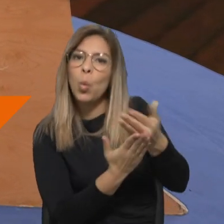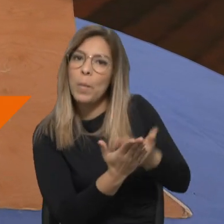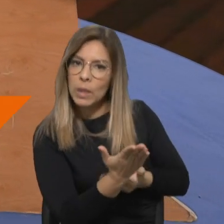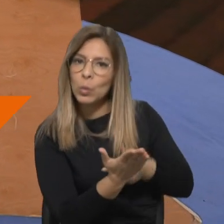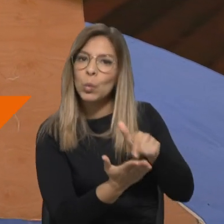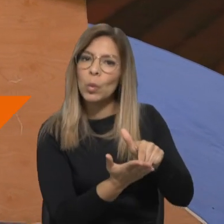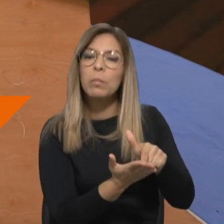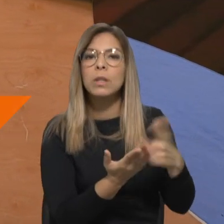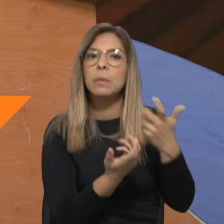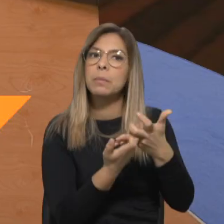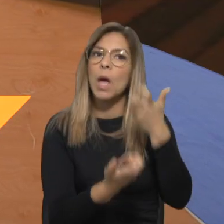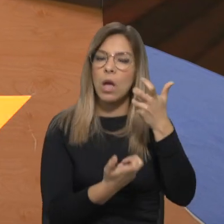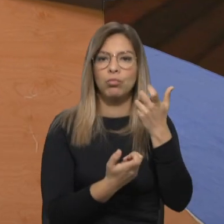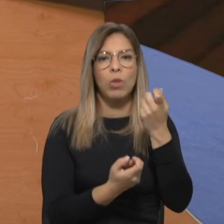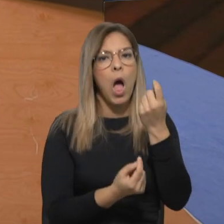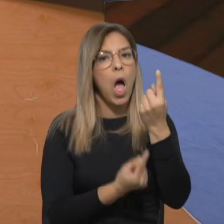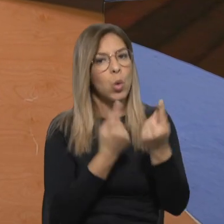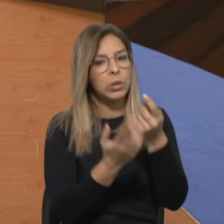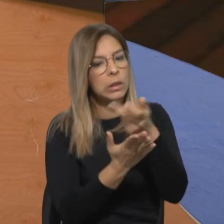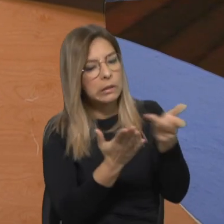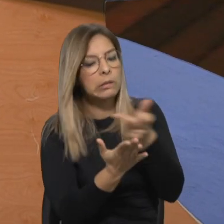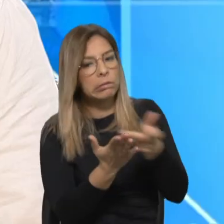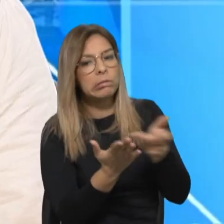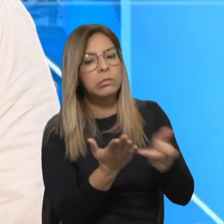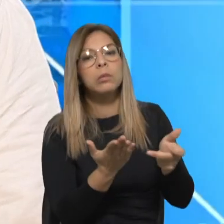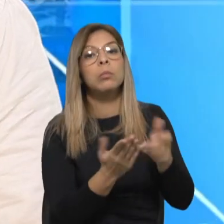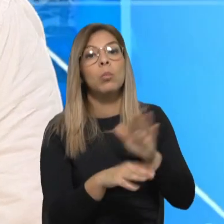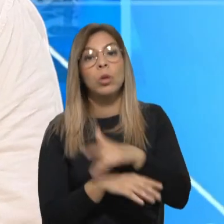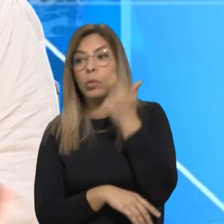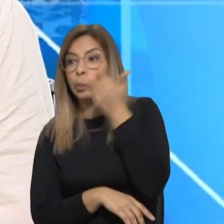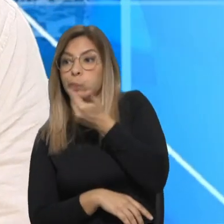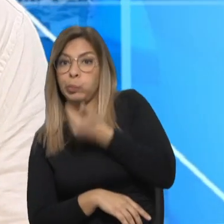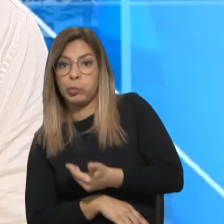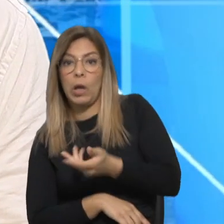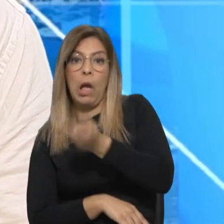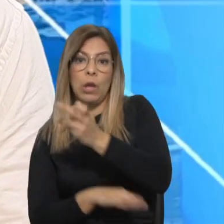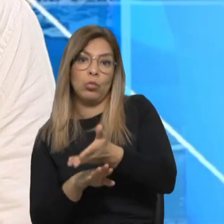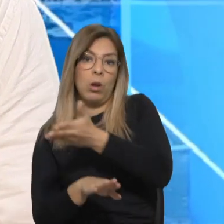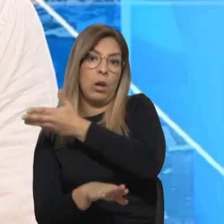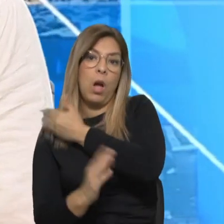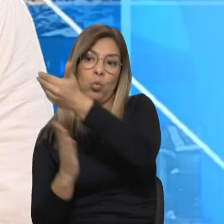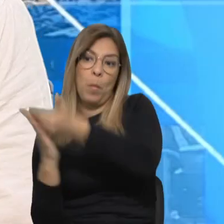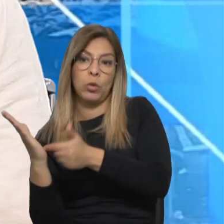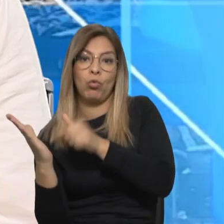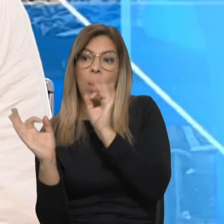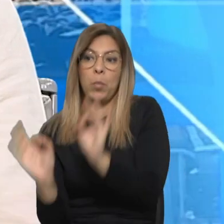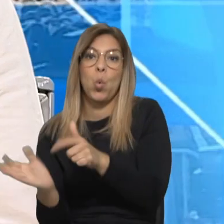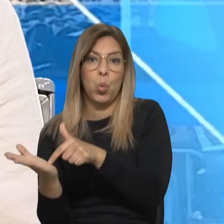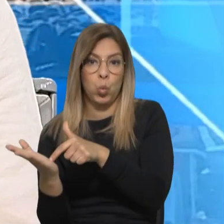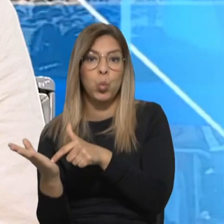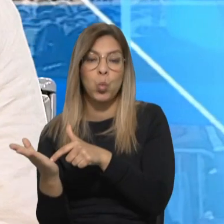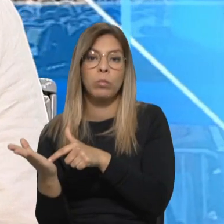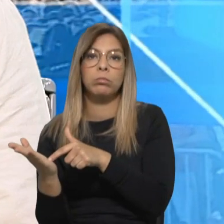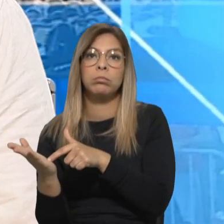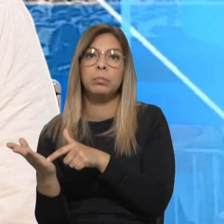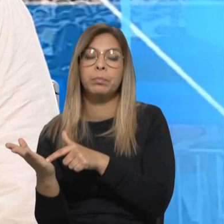quisemos evidenciar algumas coisas a partir da experiência que tivemos do outro documento, que foi editado pelos